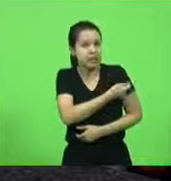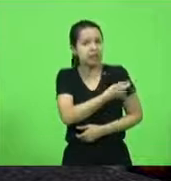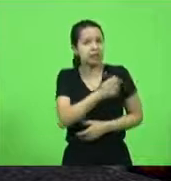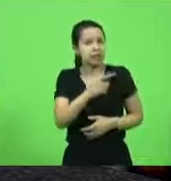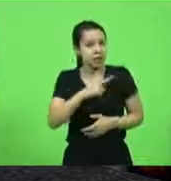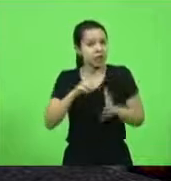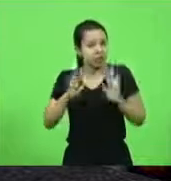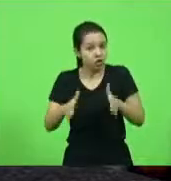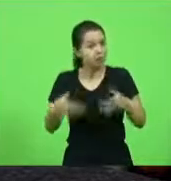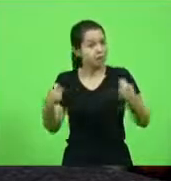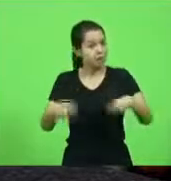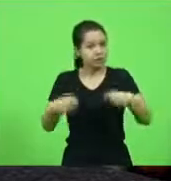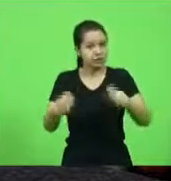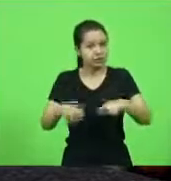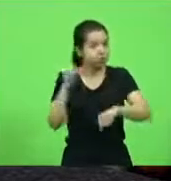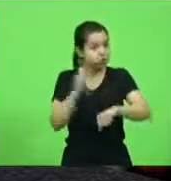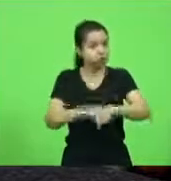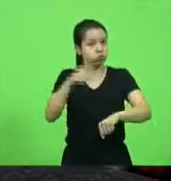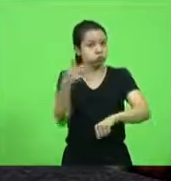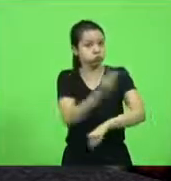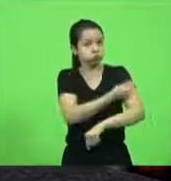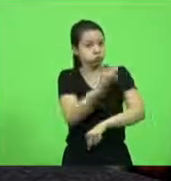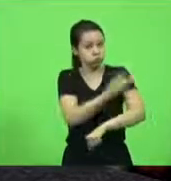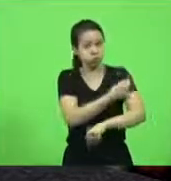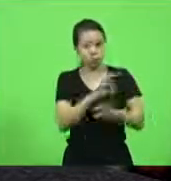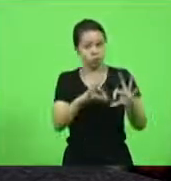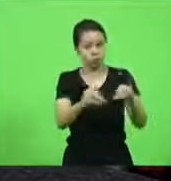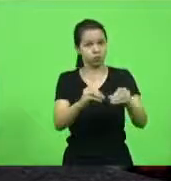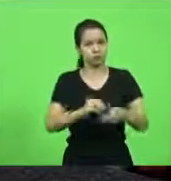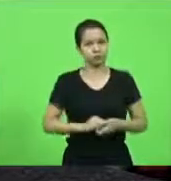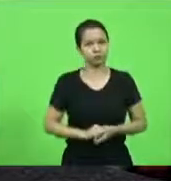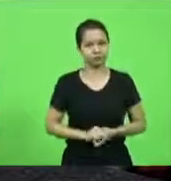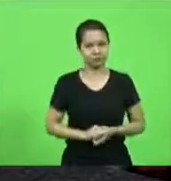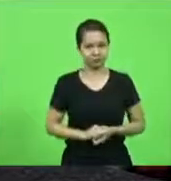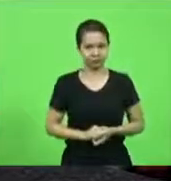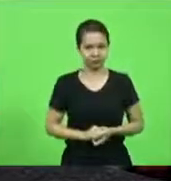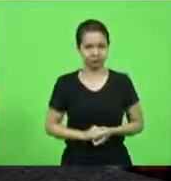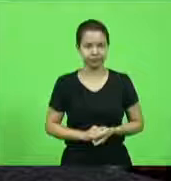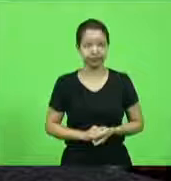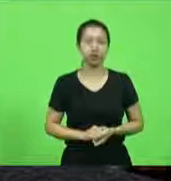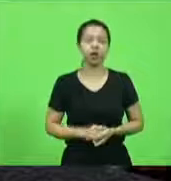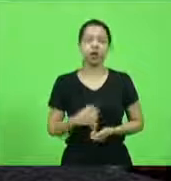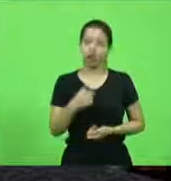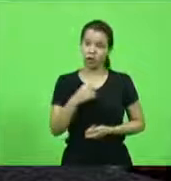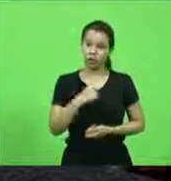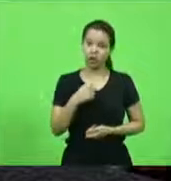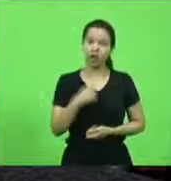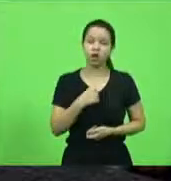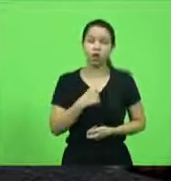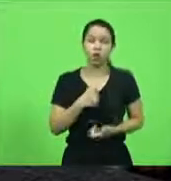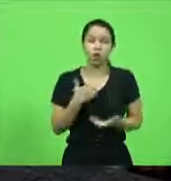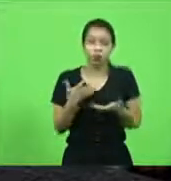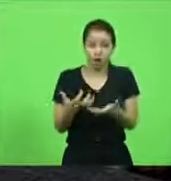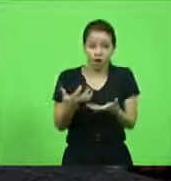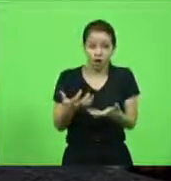aplicada imediatamente. Por isso eu faço essa manifestação e espero que isso tenha